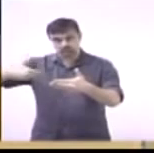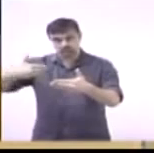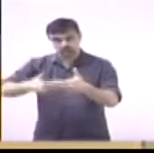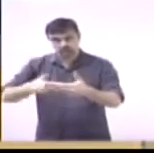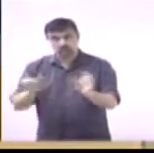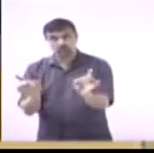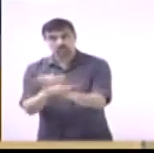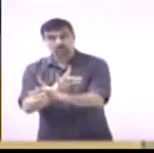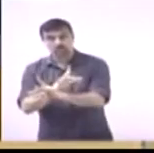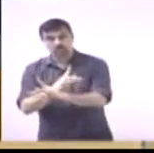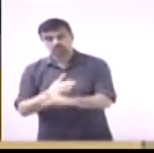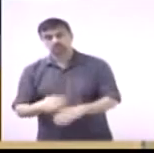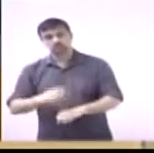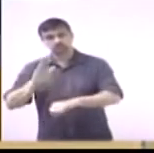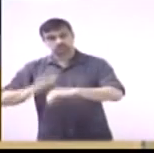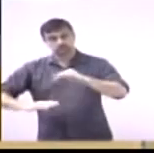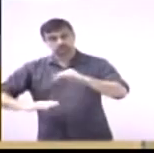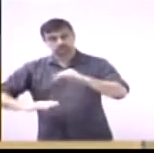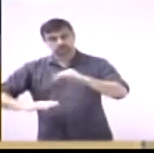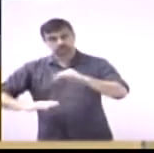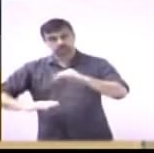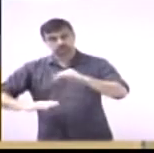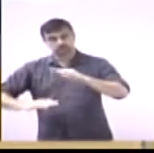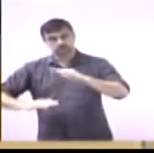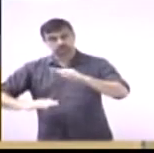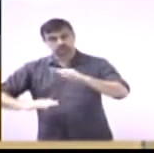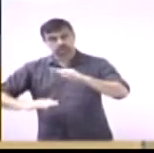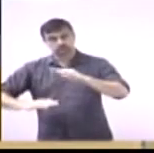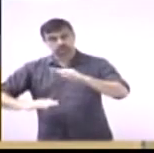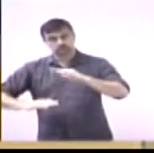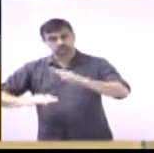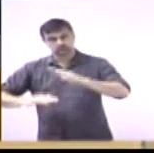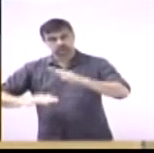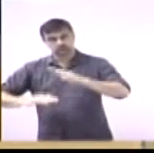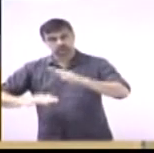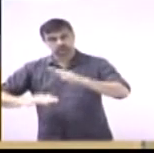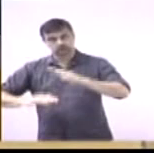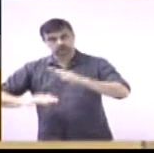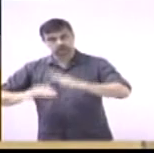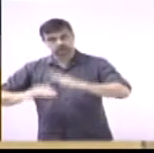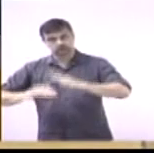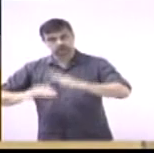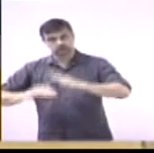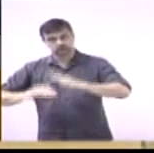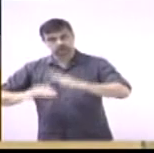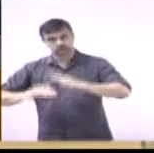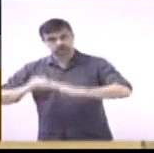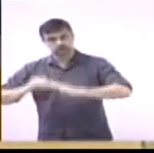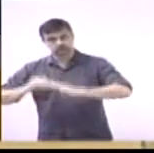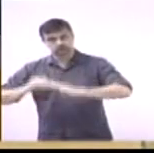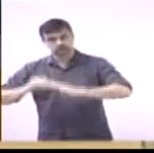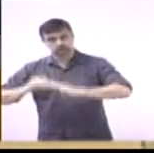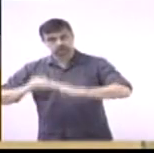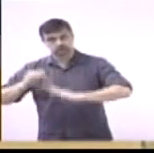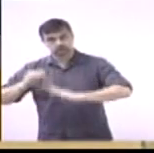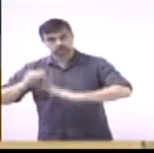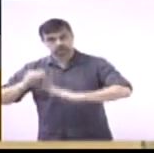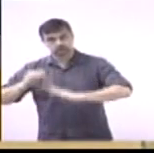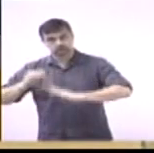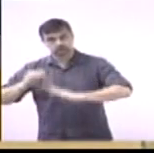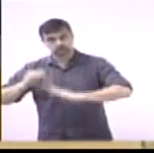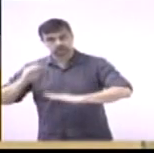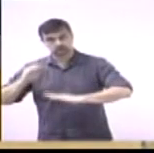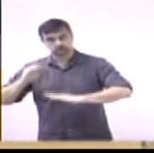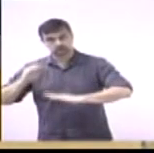fosse concretizado e ainda obedecendo o prazo legal do termo de ajustamento de conduta,